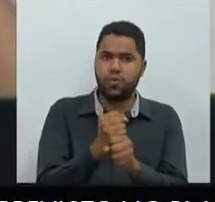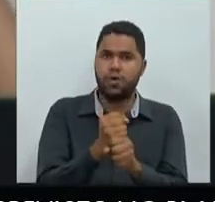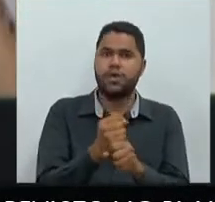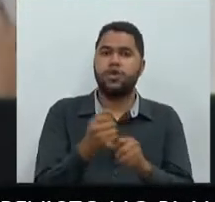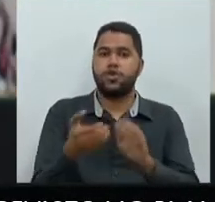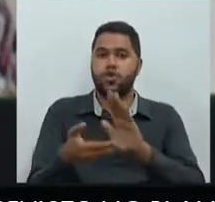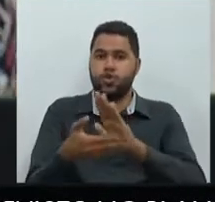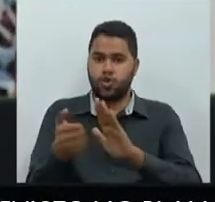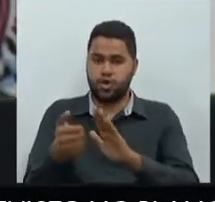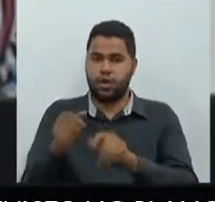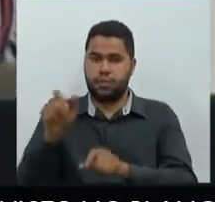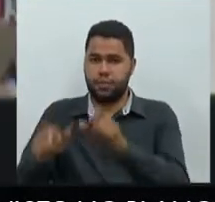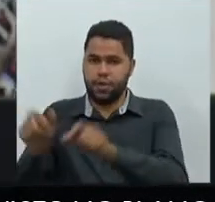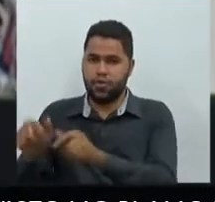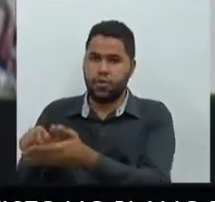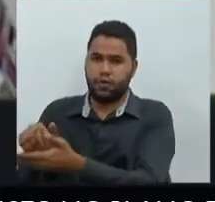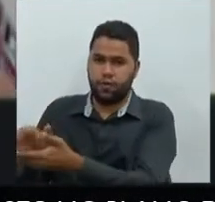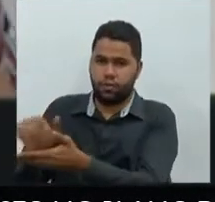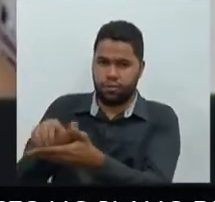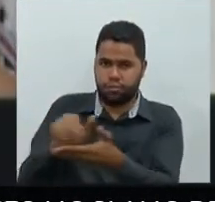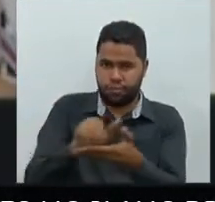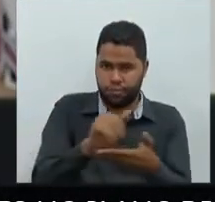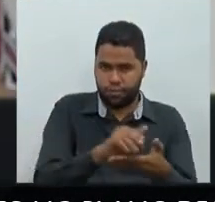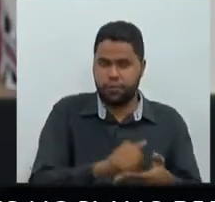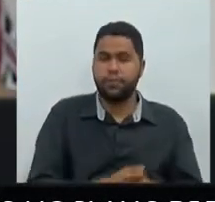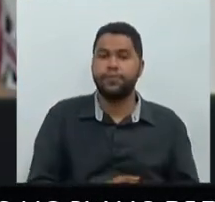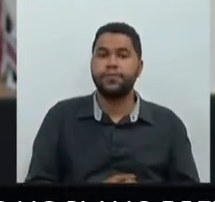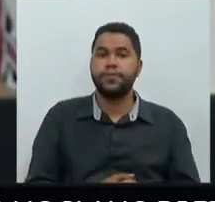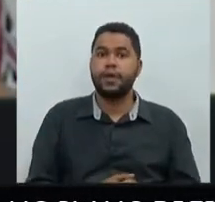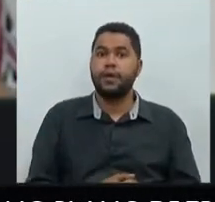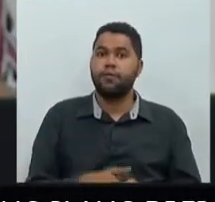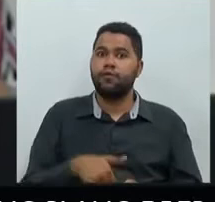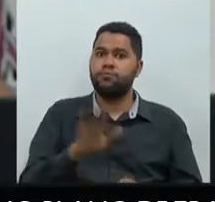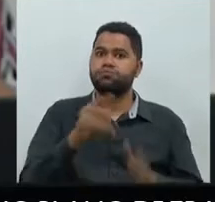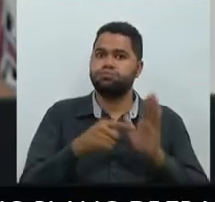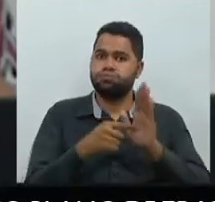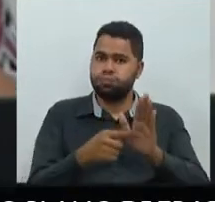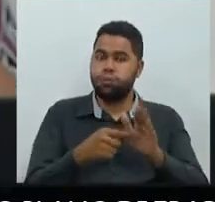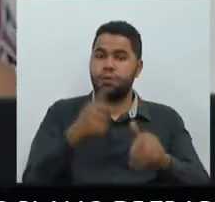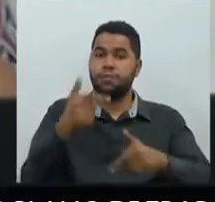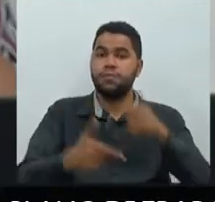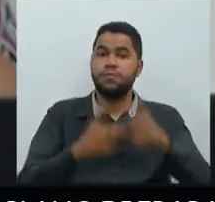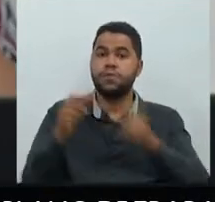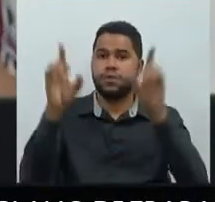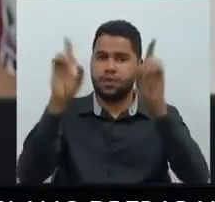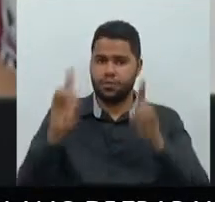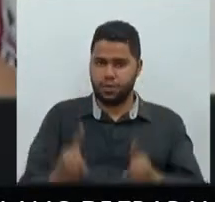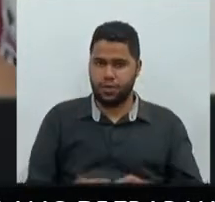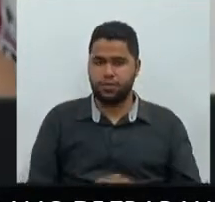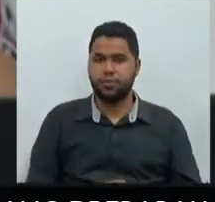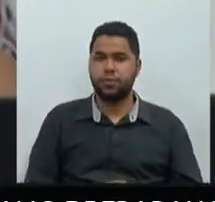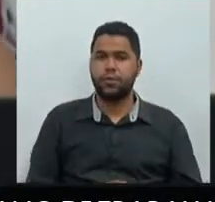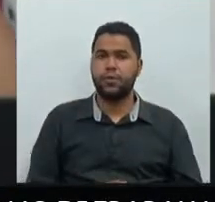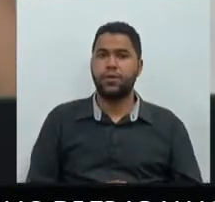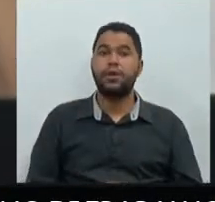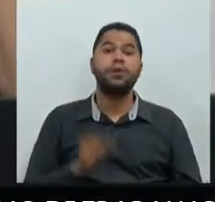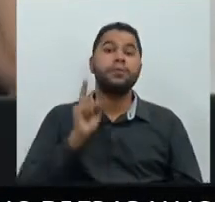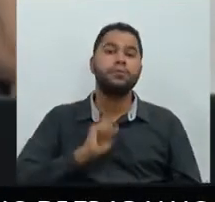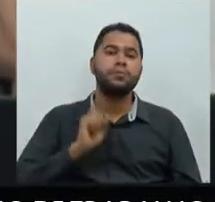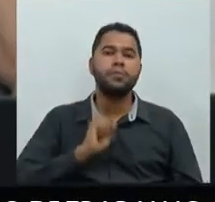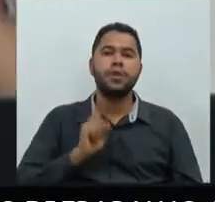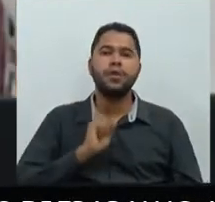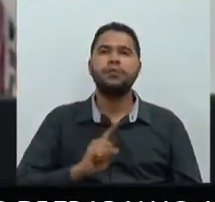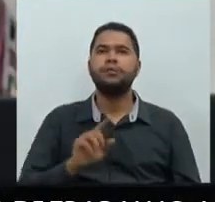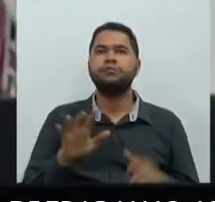pelo número de pessoas que foram desligadas. Ele foi bem mais expressivo para os trabalhadores com deficiência. Em Minas, entre os